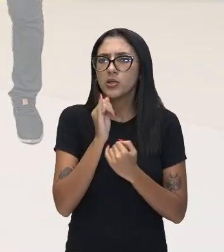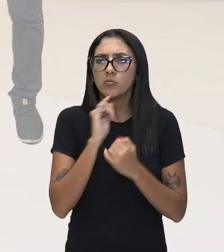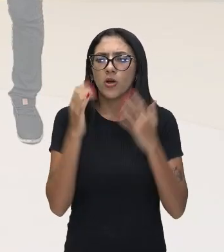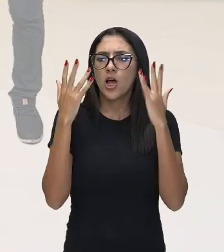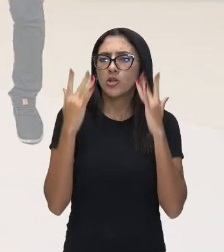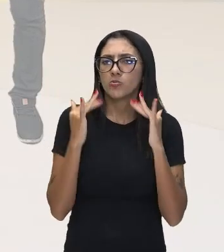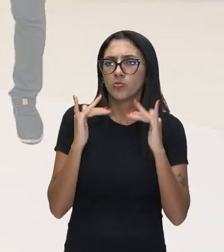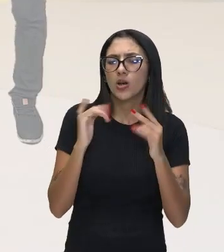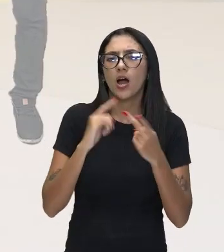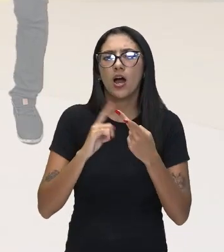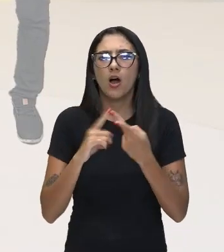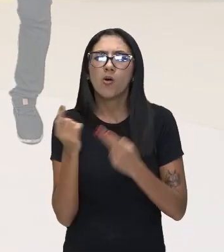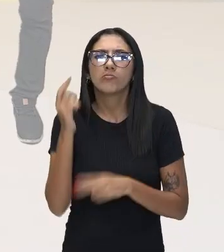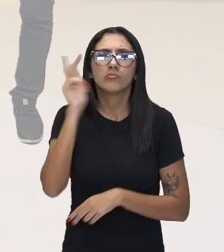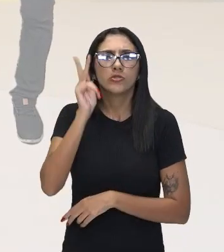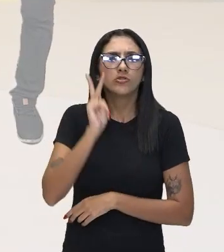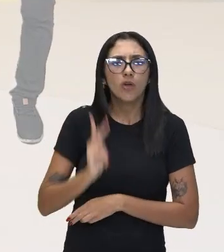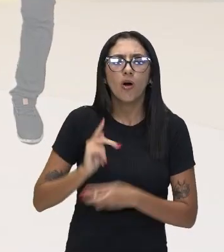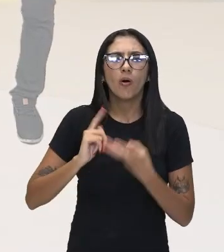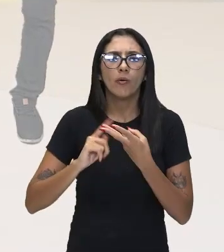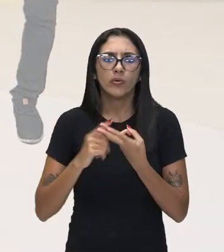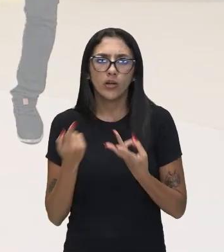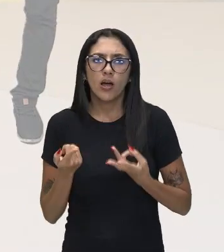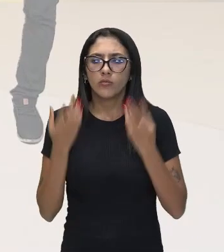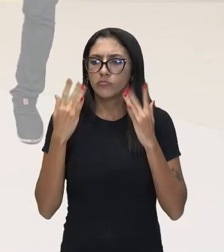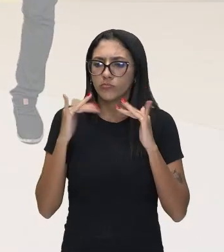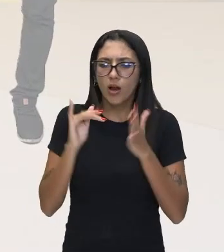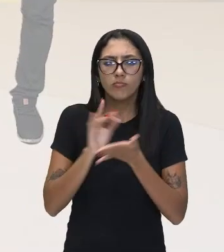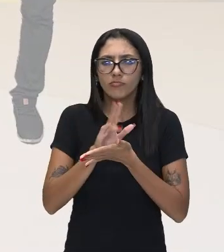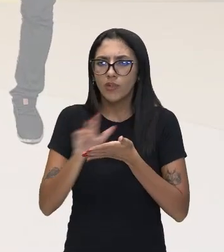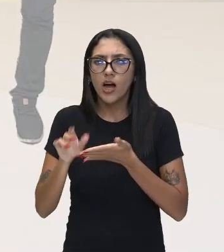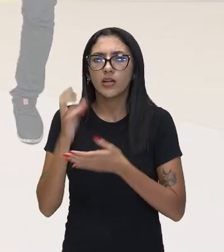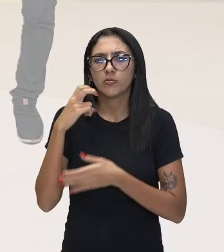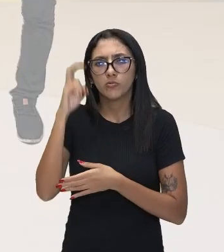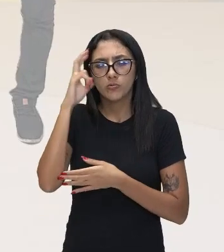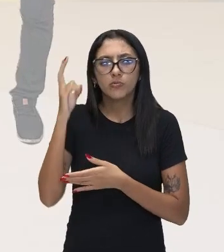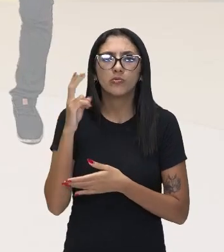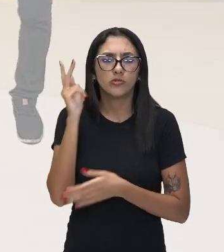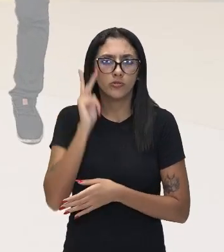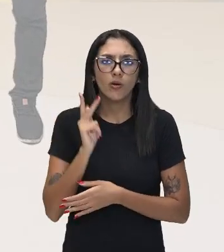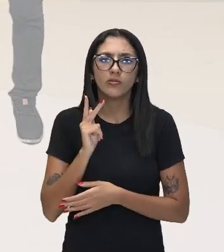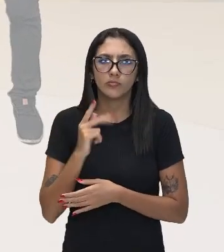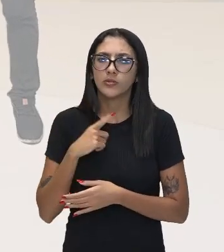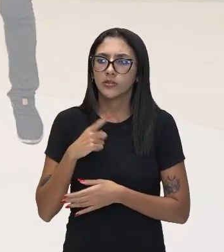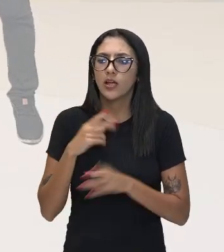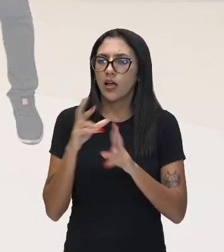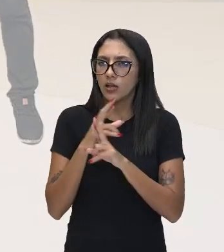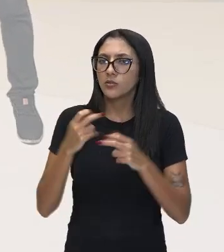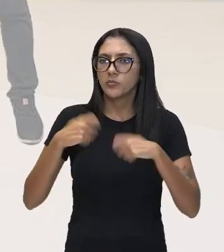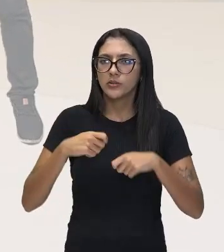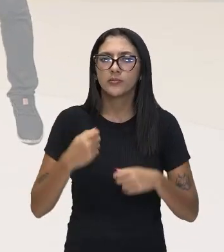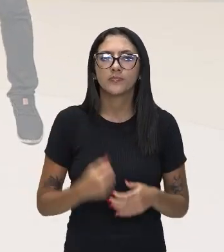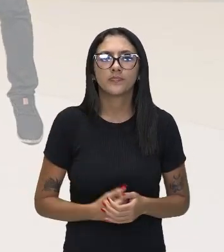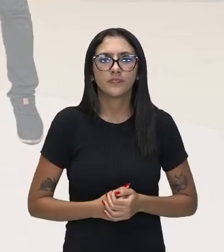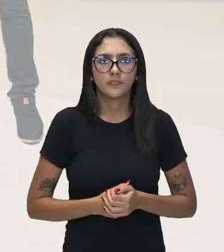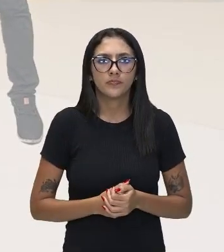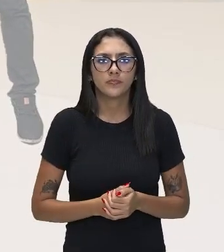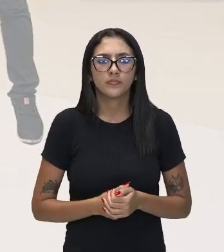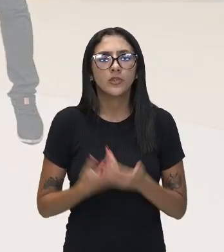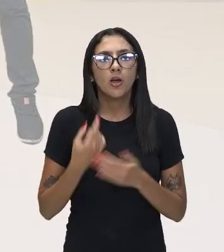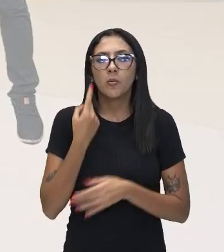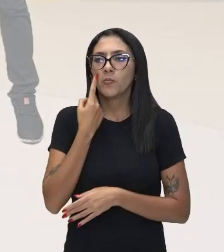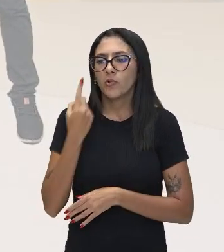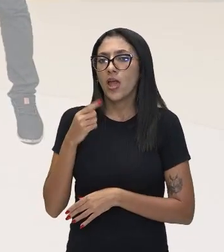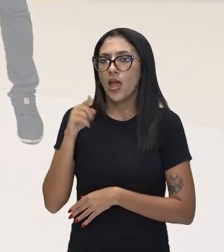processo de formação histórica desses estados, tá? É comum as pessoas afirmarem que essa daí seria até onde o bioma